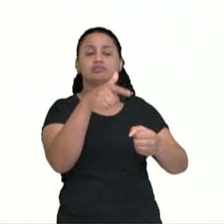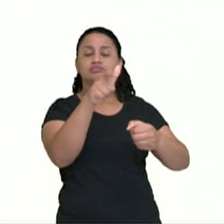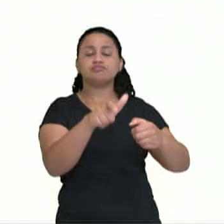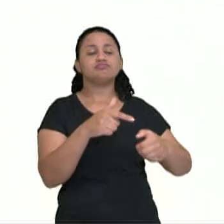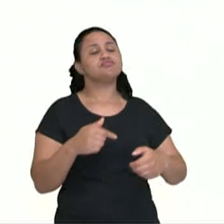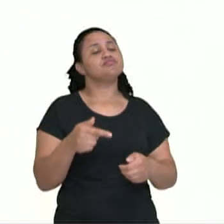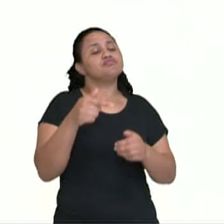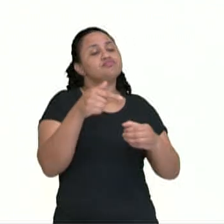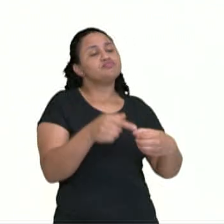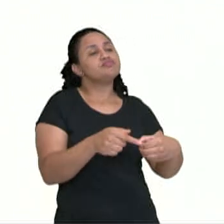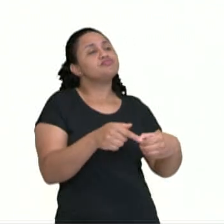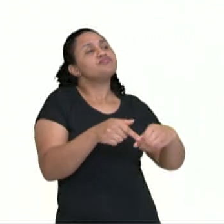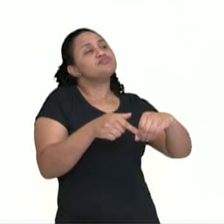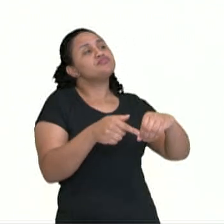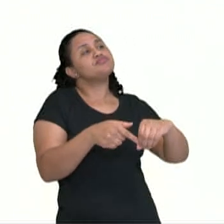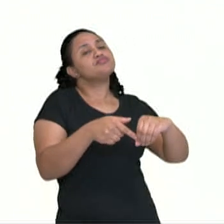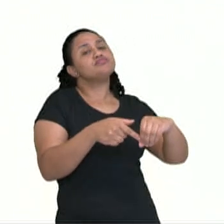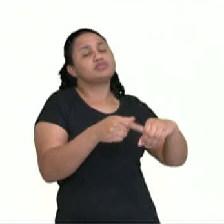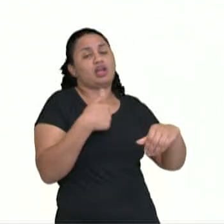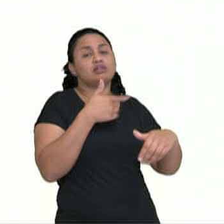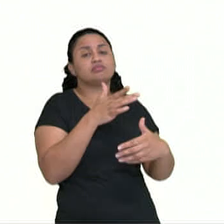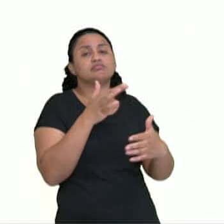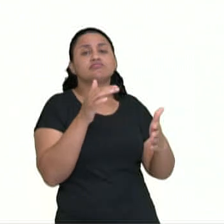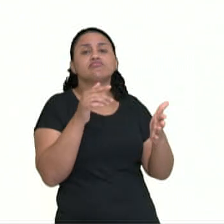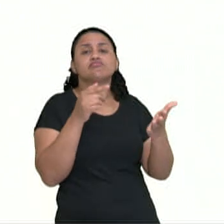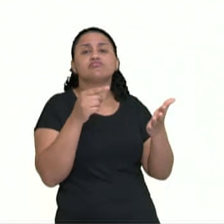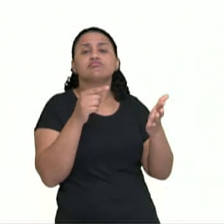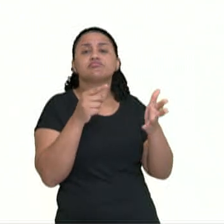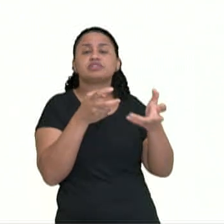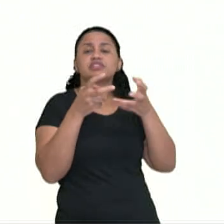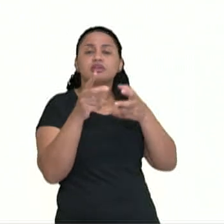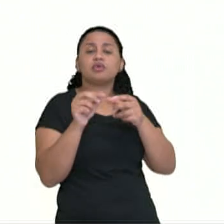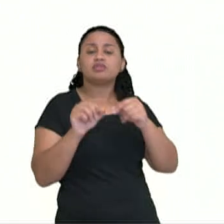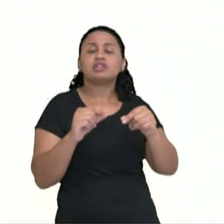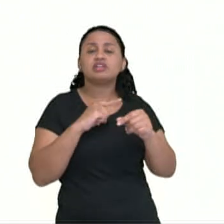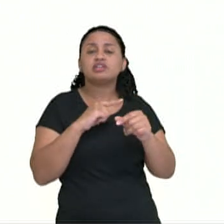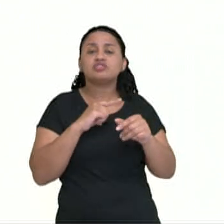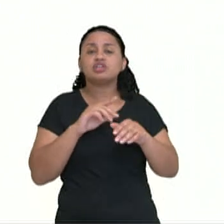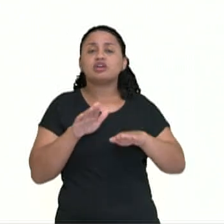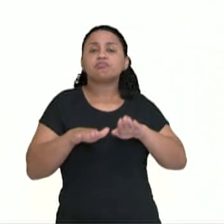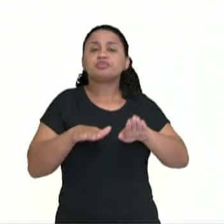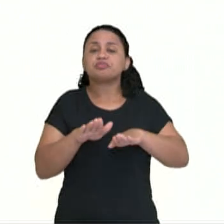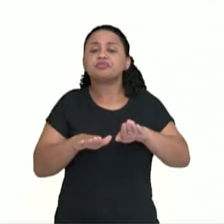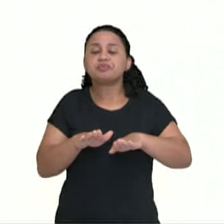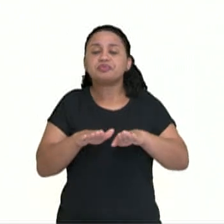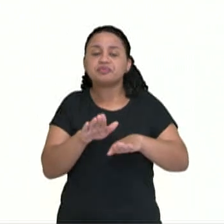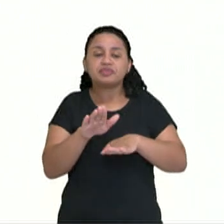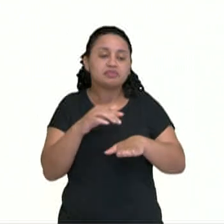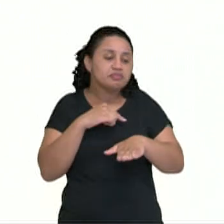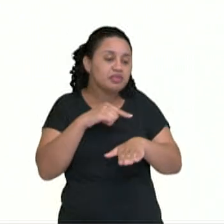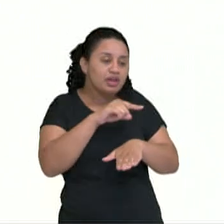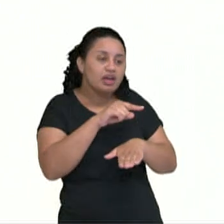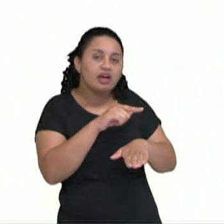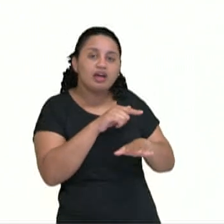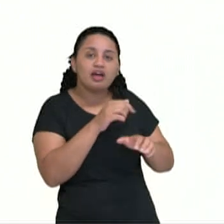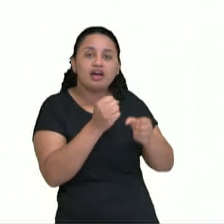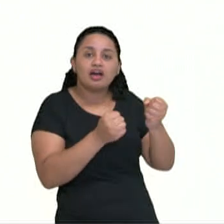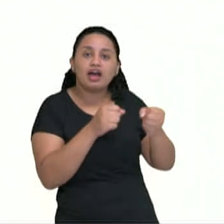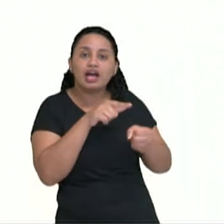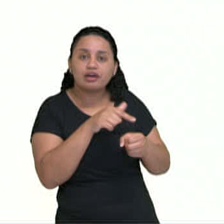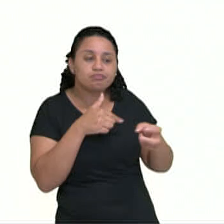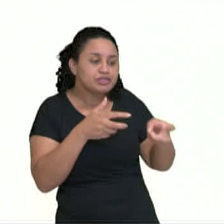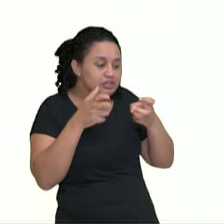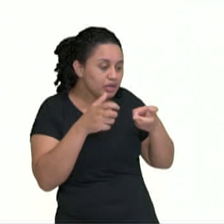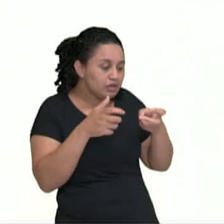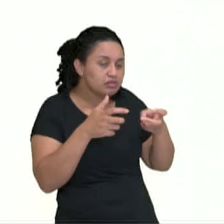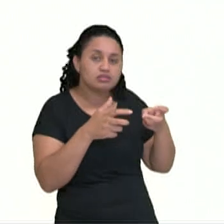cliente. Quando ele notou que tinha um pequeno pinguim sentado no banco de trás do carro. The